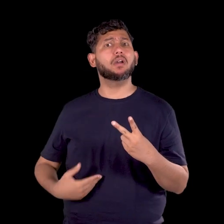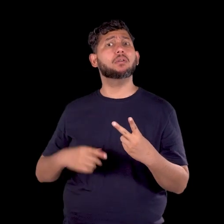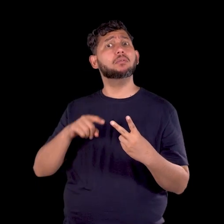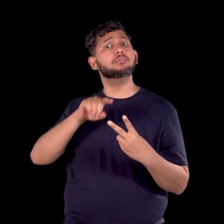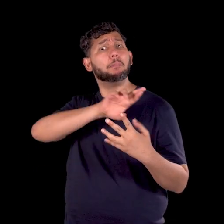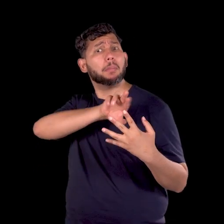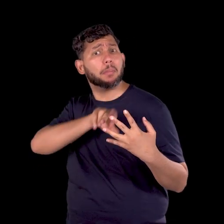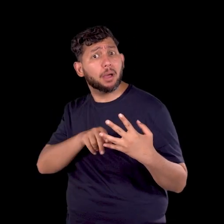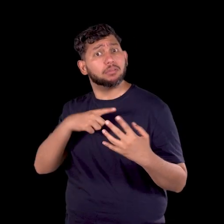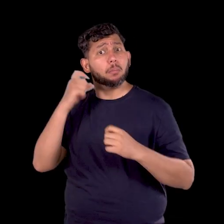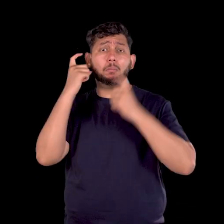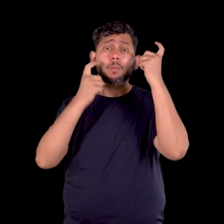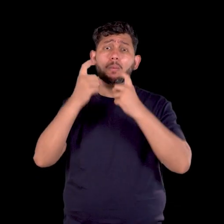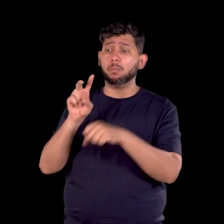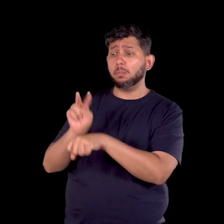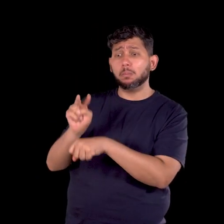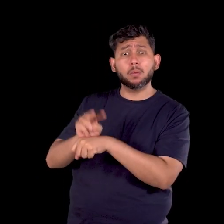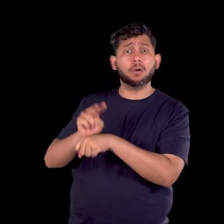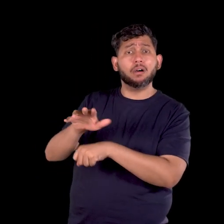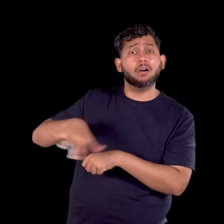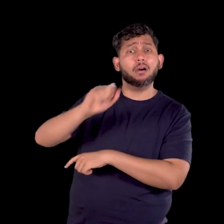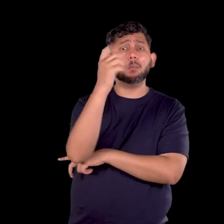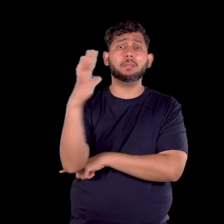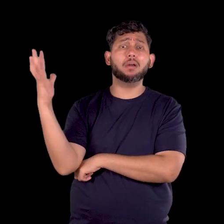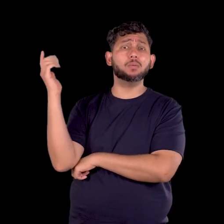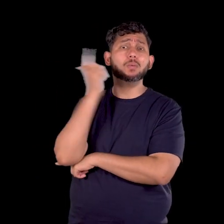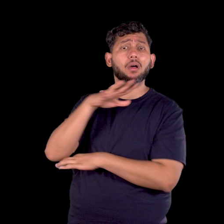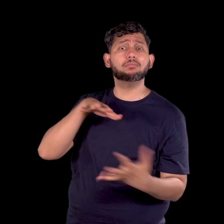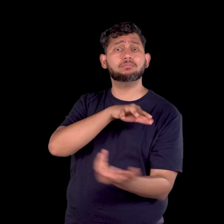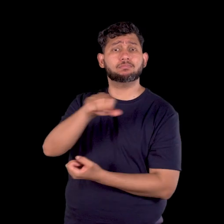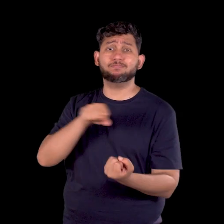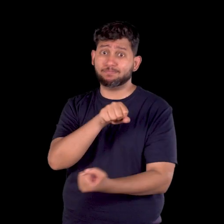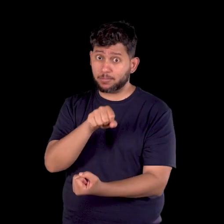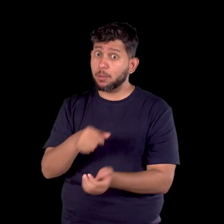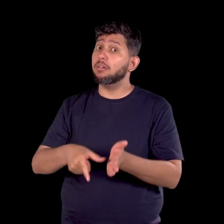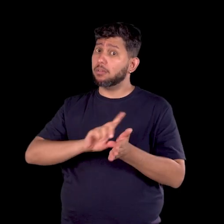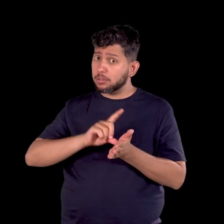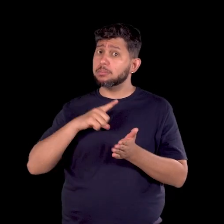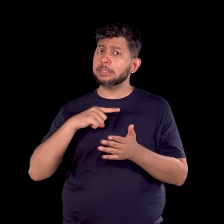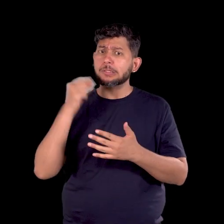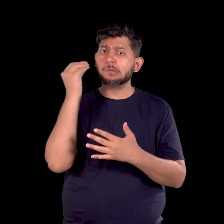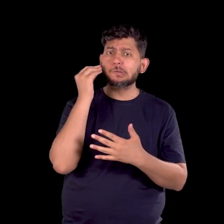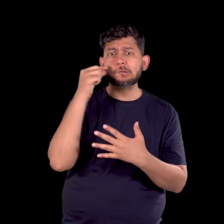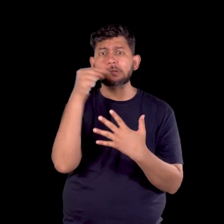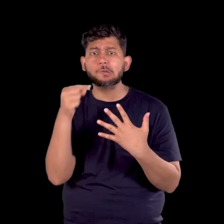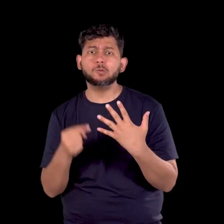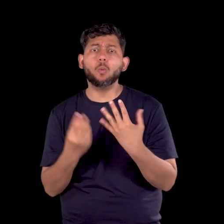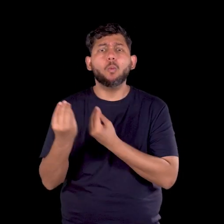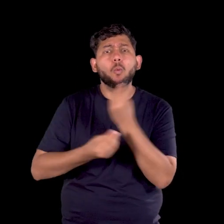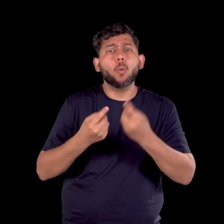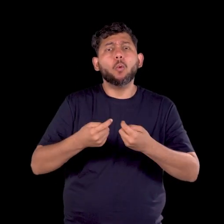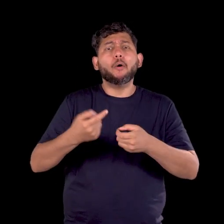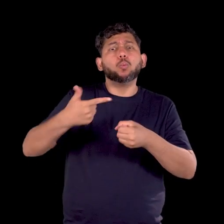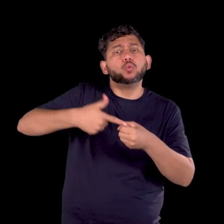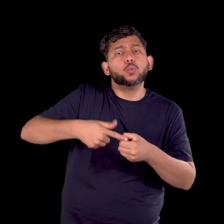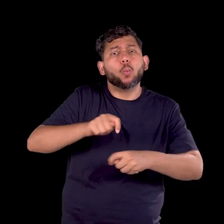de aeronaves e governos têm sérias preocupações hoje com a preservação do meio ambiente. São adotadas várias medidas